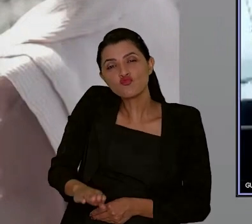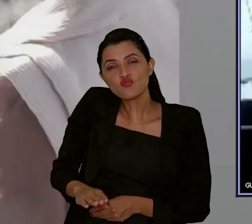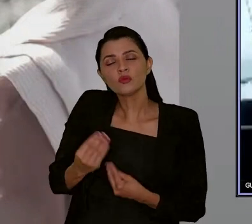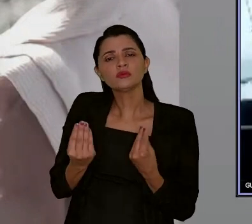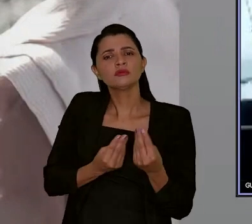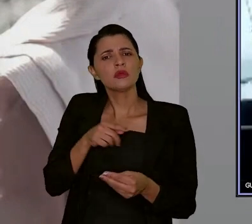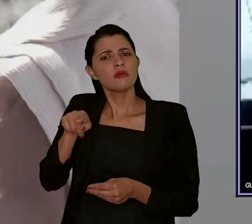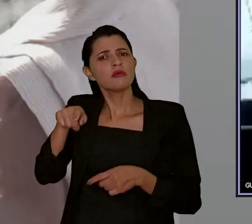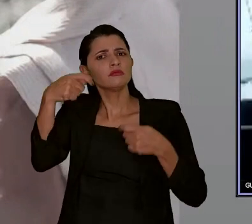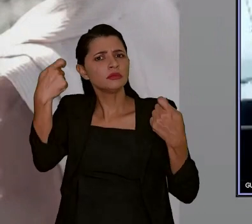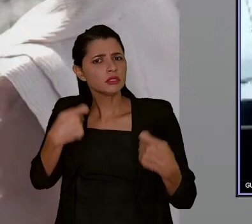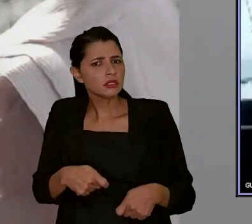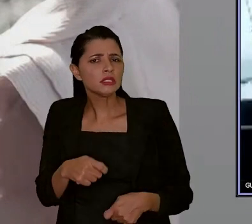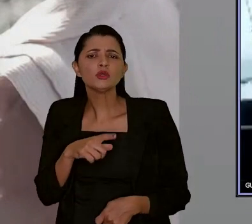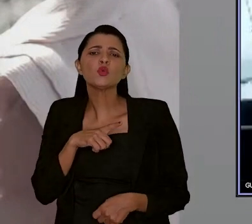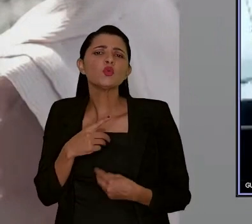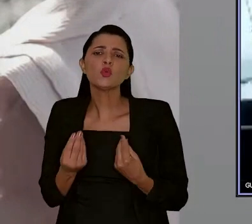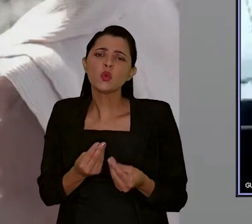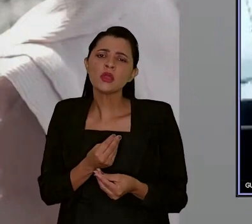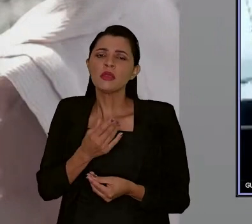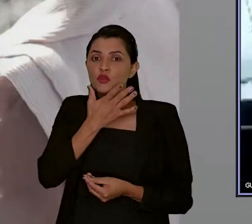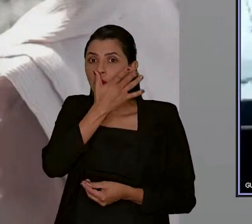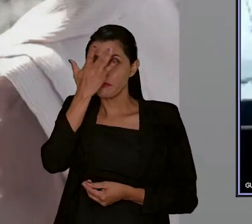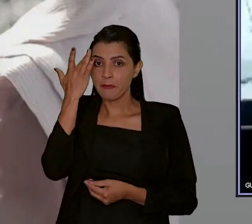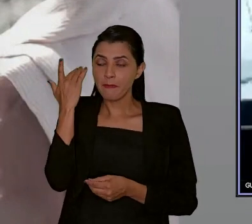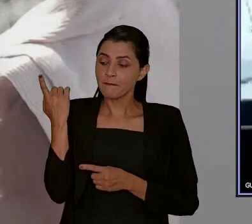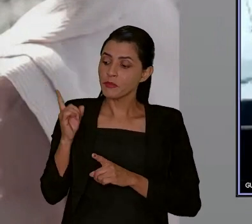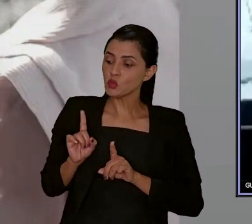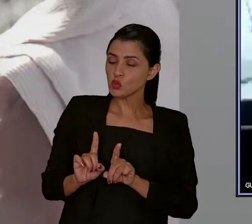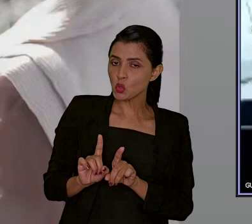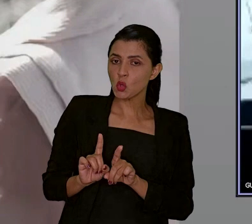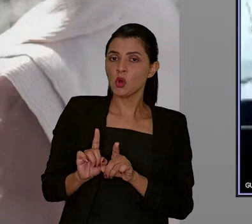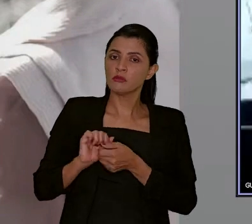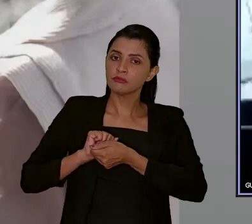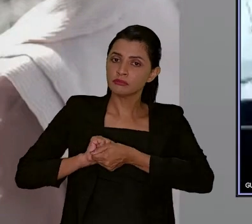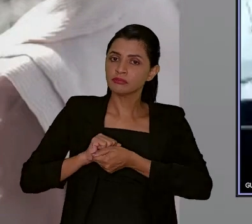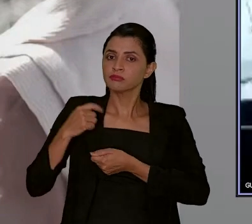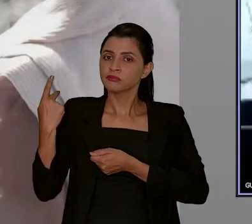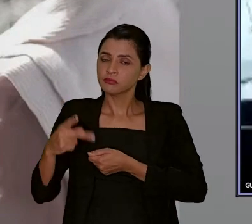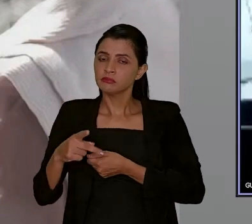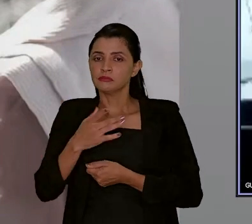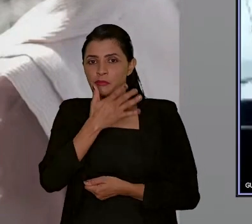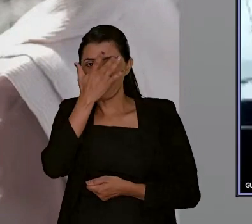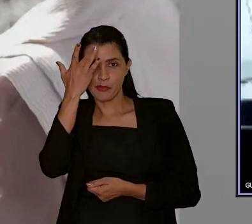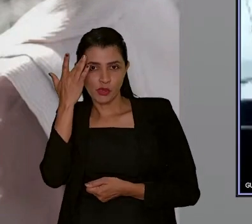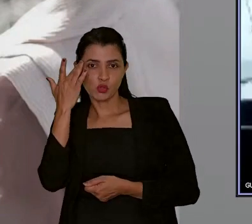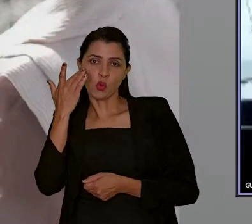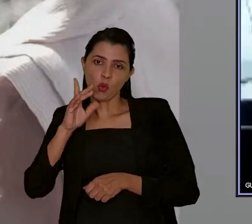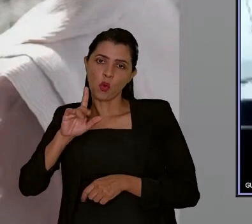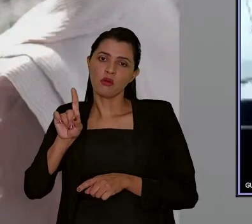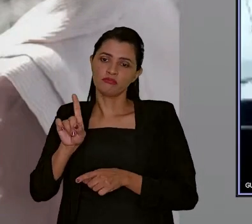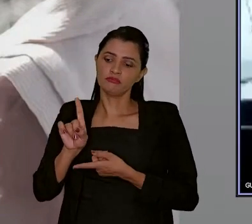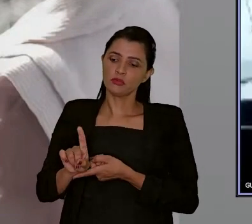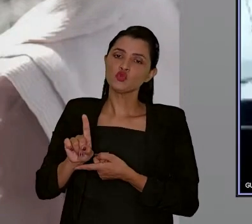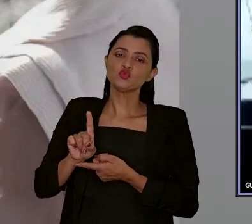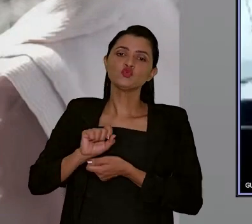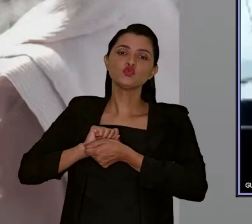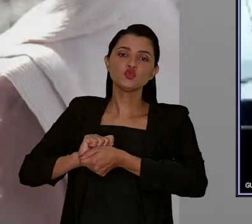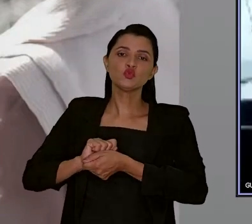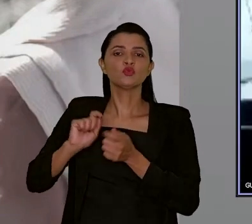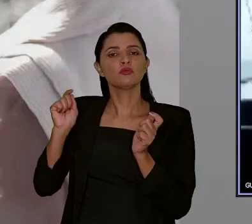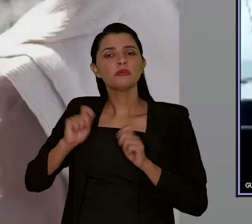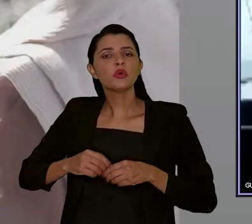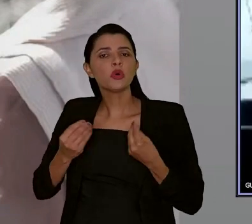precisa de alguém, né, ou de alguém, né, de mais de uma pessoa, para que possa exatamente se